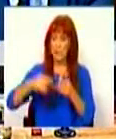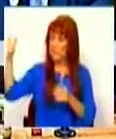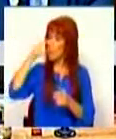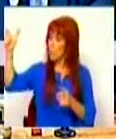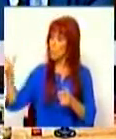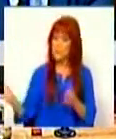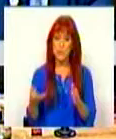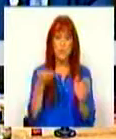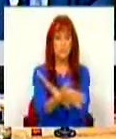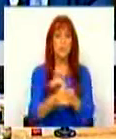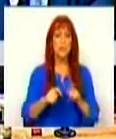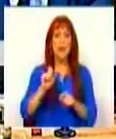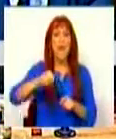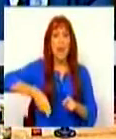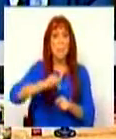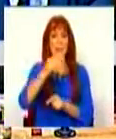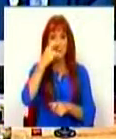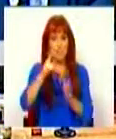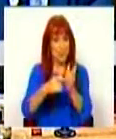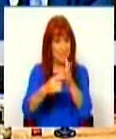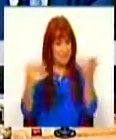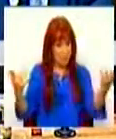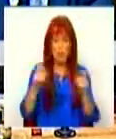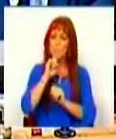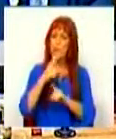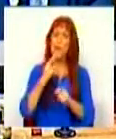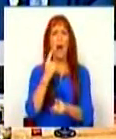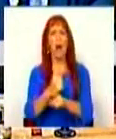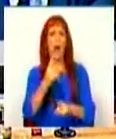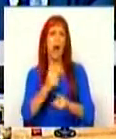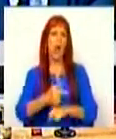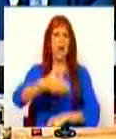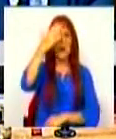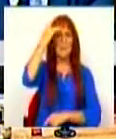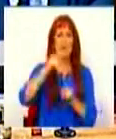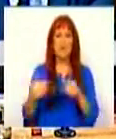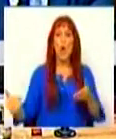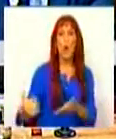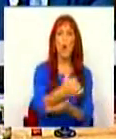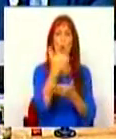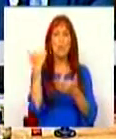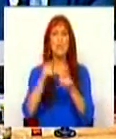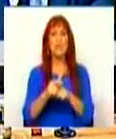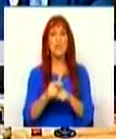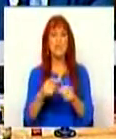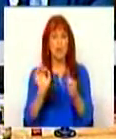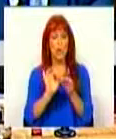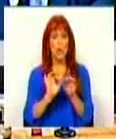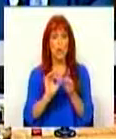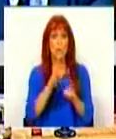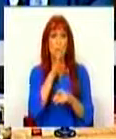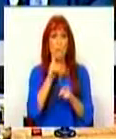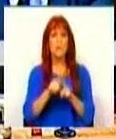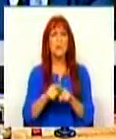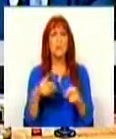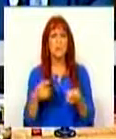foi dotar a EMF dos quadros necessários para poder retomarmos a capacidade de recuperar as composições que